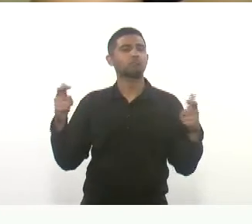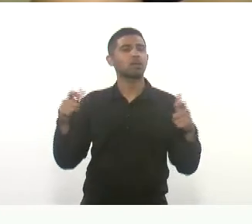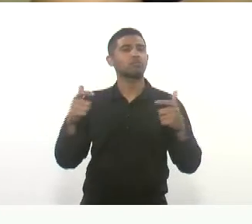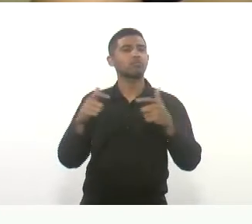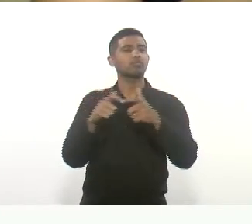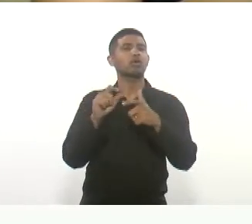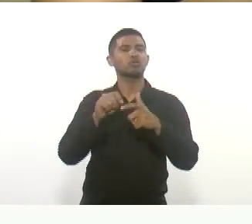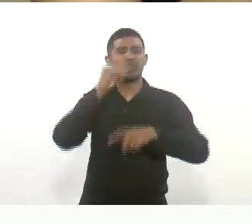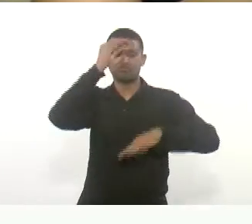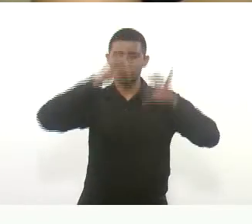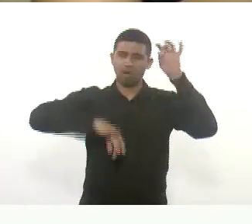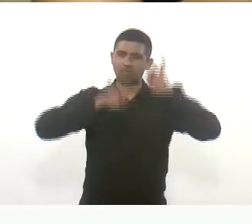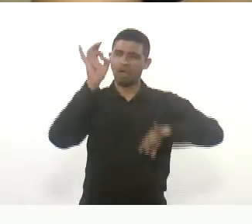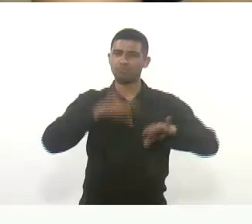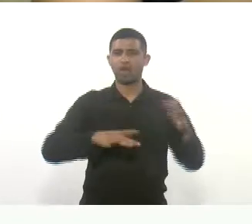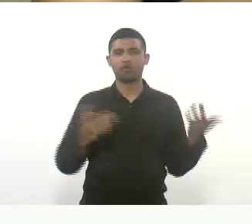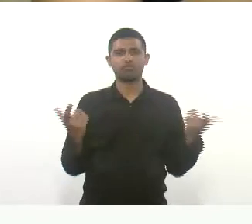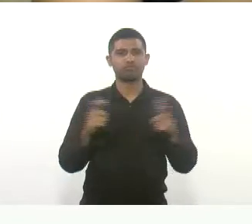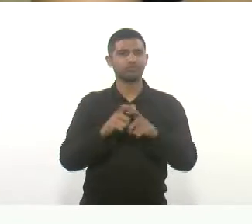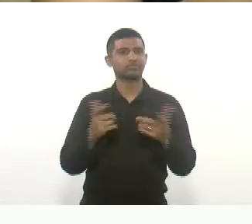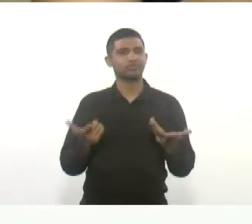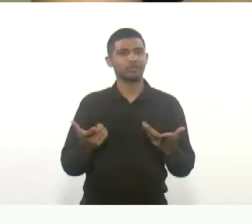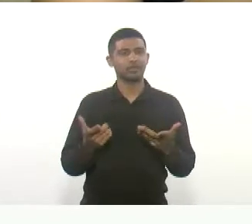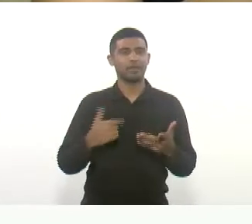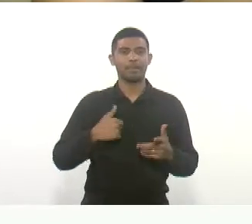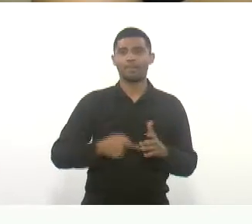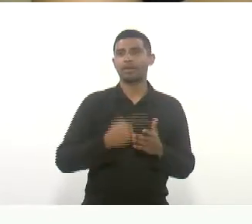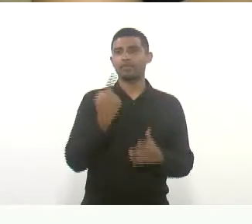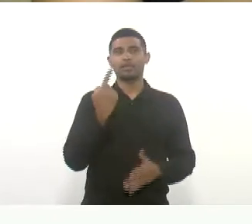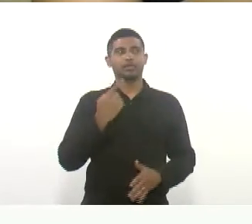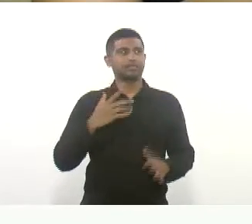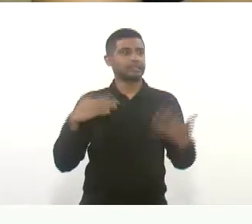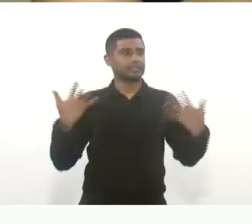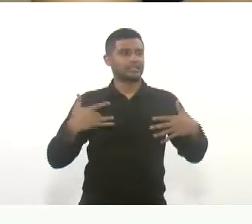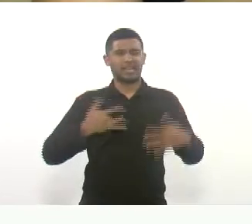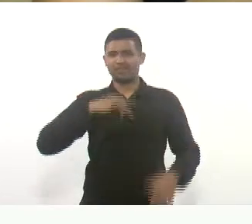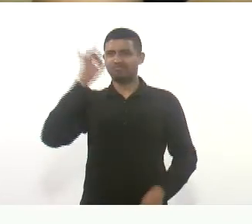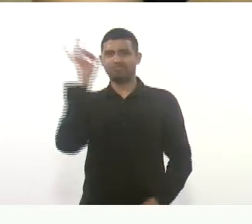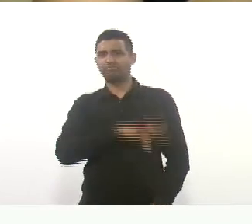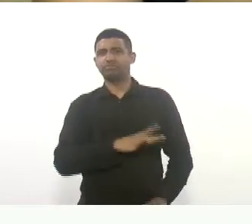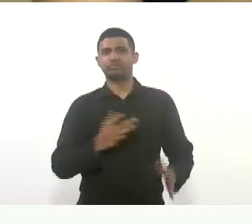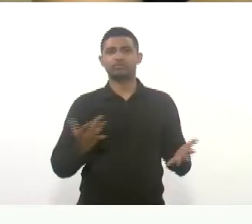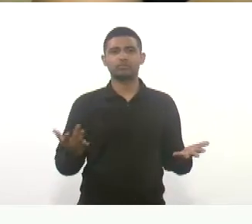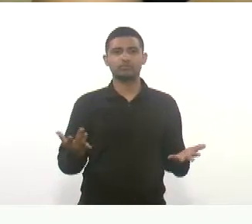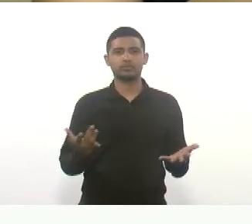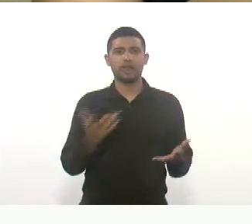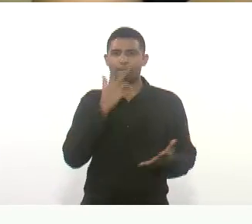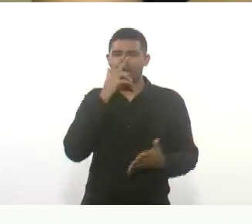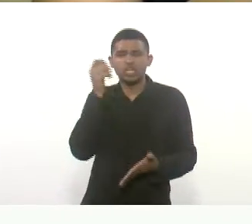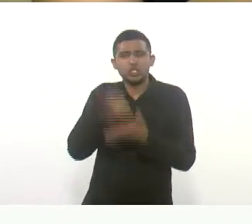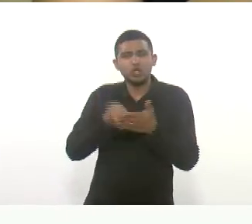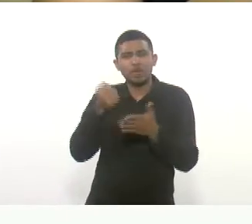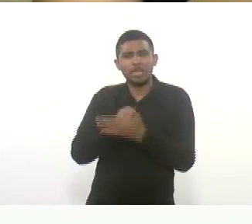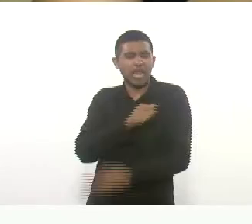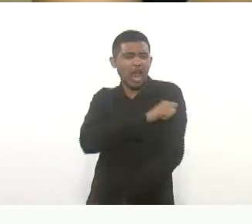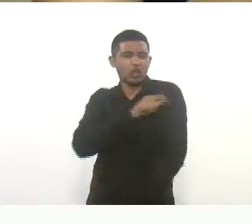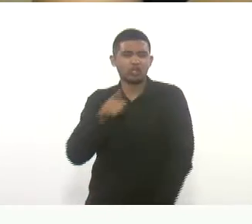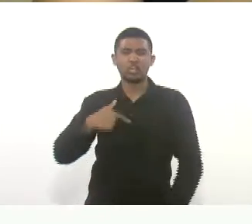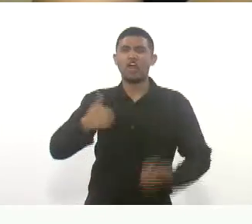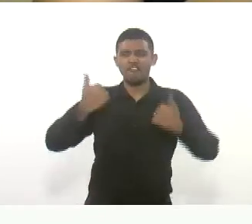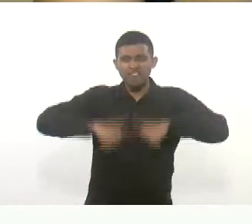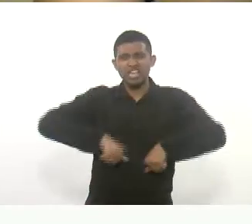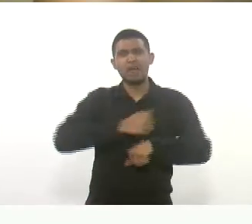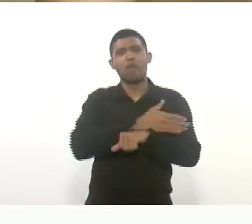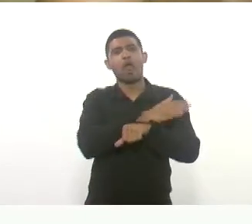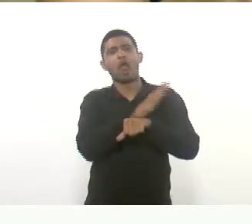primeiro susto... vou sair da escola. Então, você está obrigando o aluno a ficar mais tempo na escola, que a gente concorda